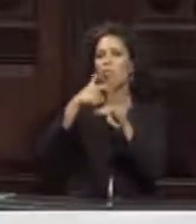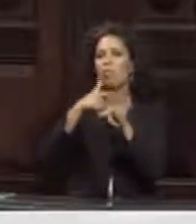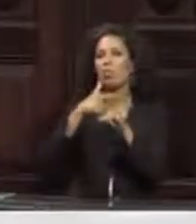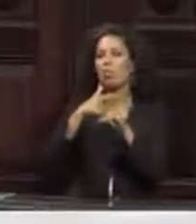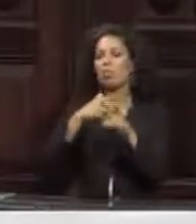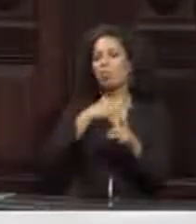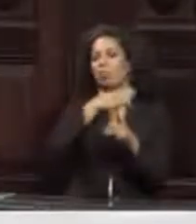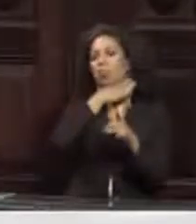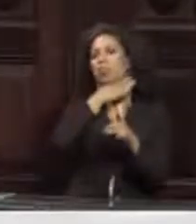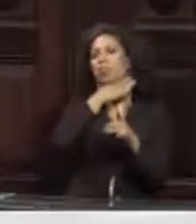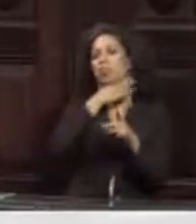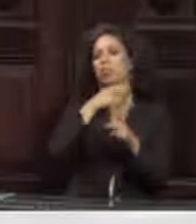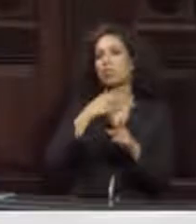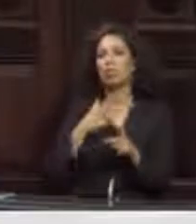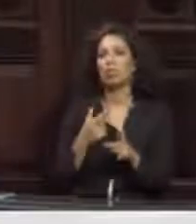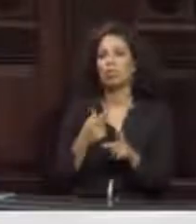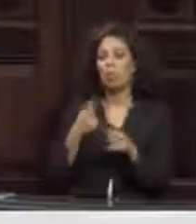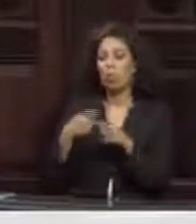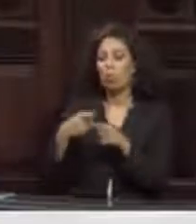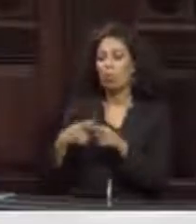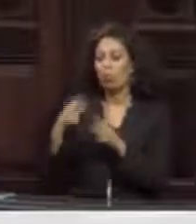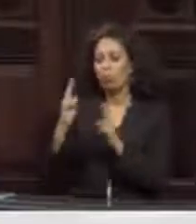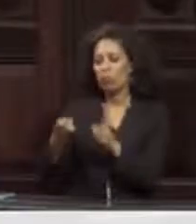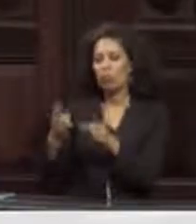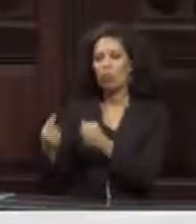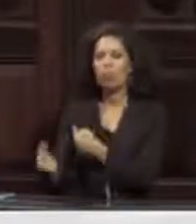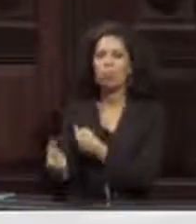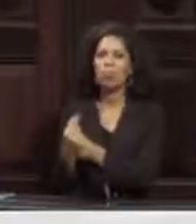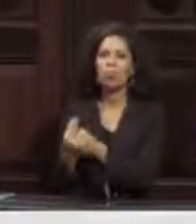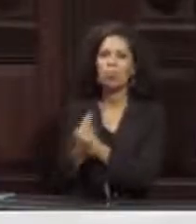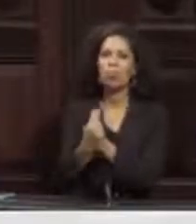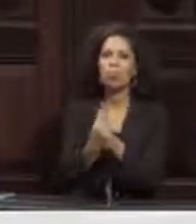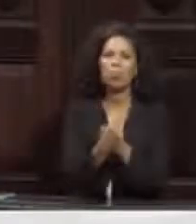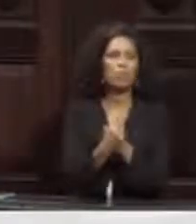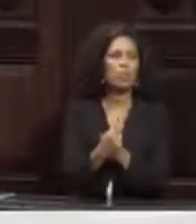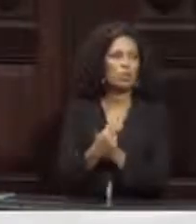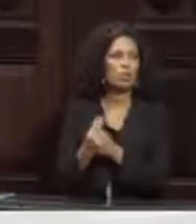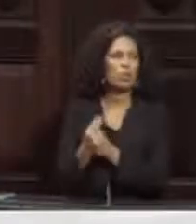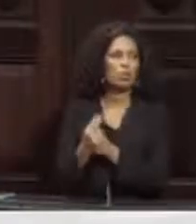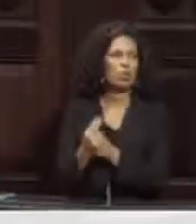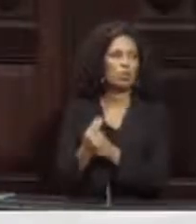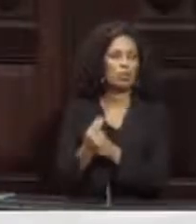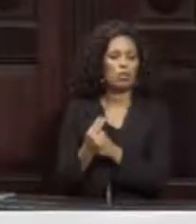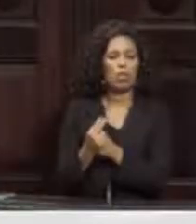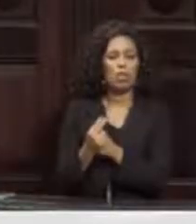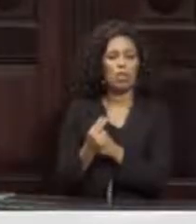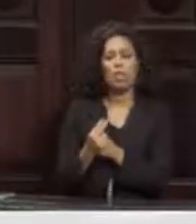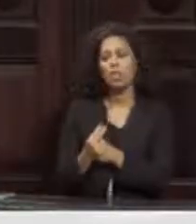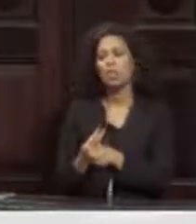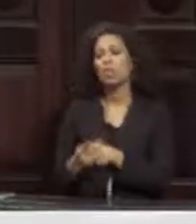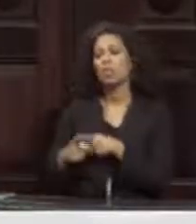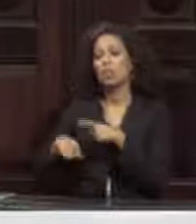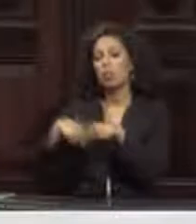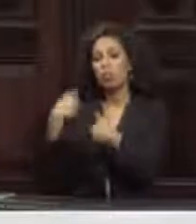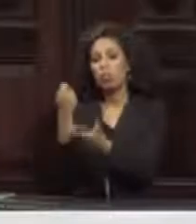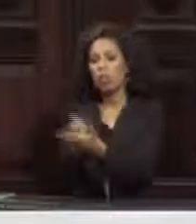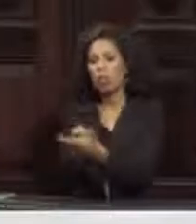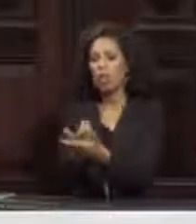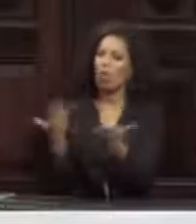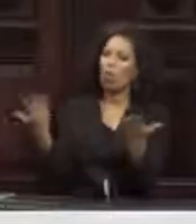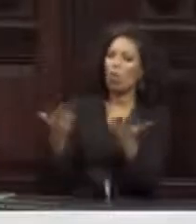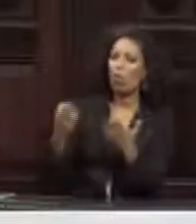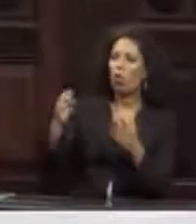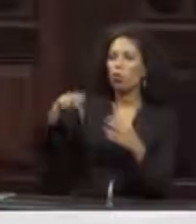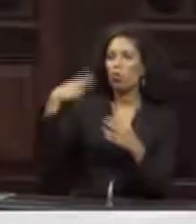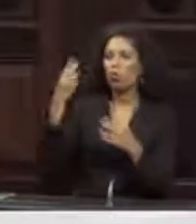para o pagamento de empréstimos que serão cobrados. Talvez não hoje, talvez daqui a 3 anos,